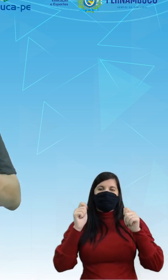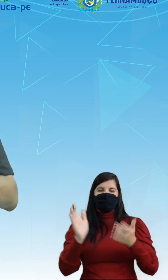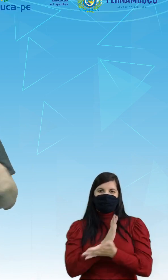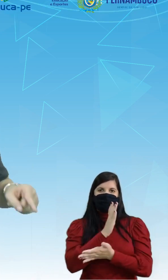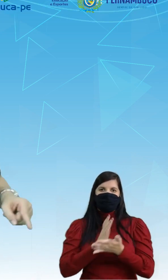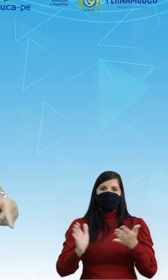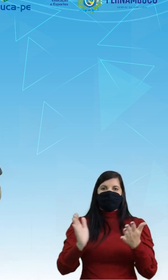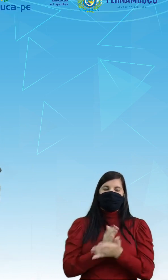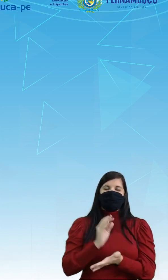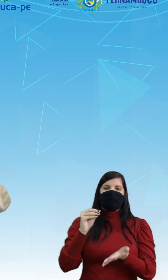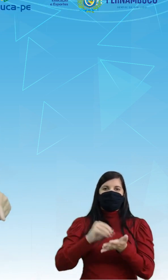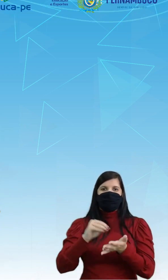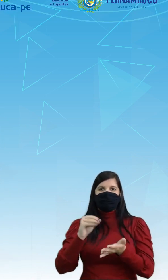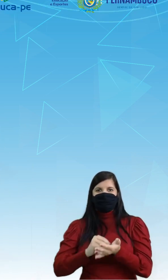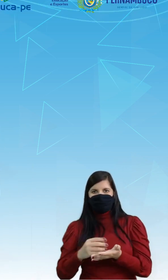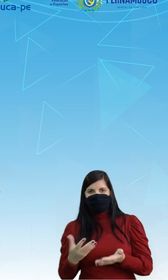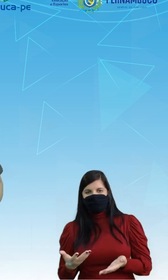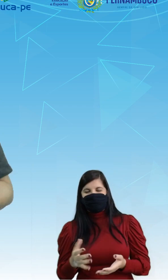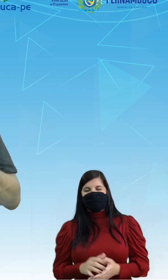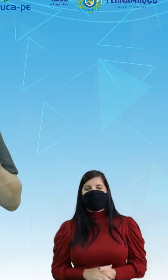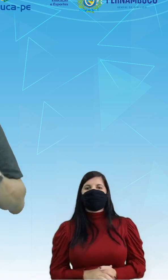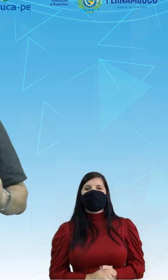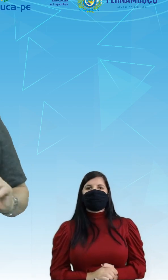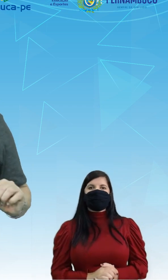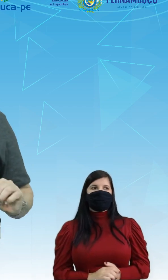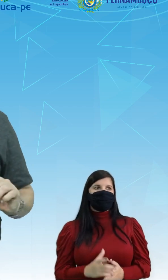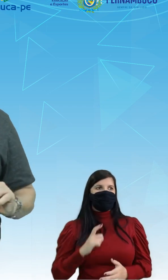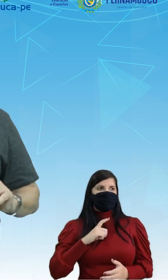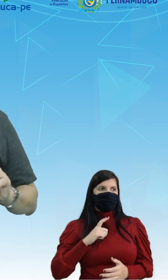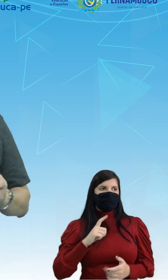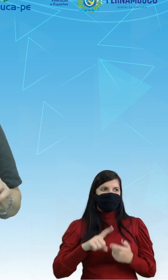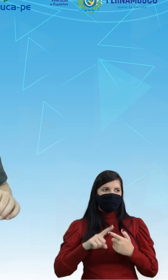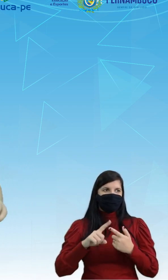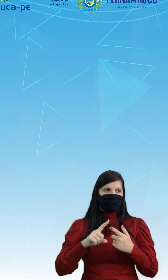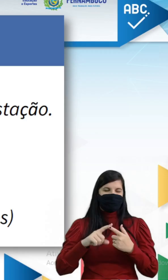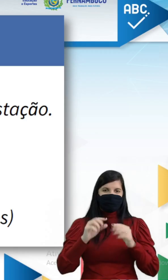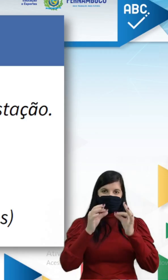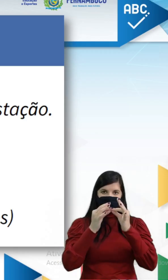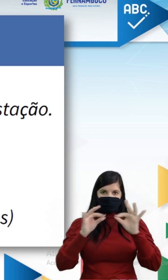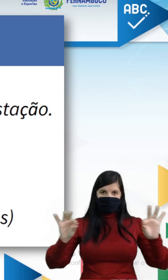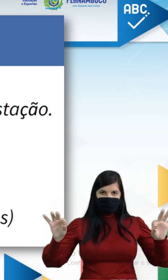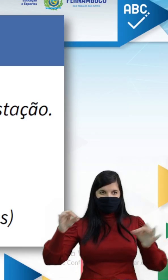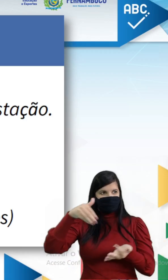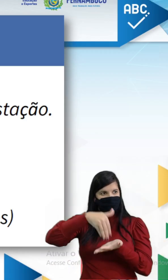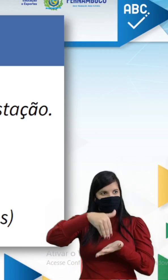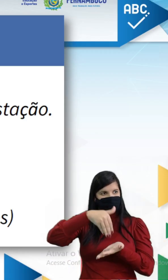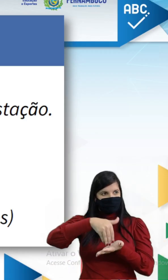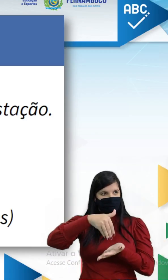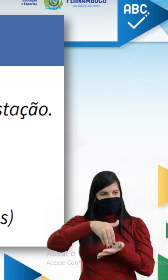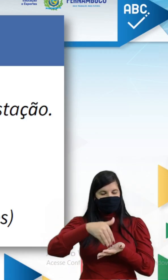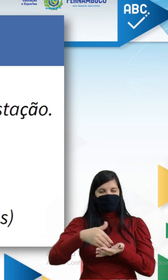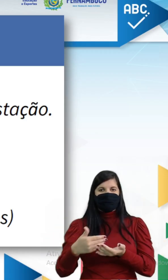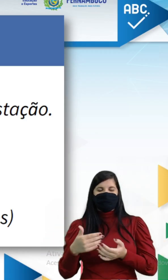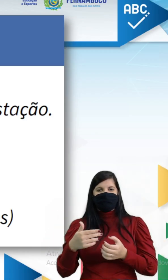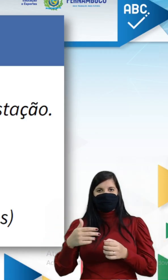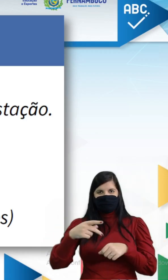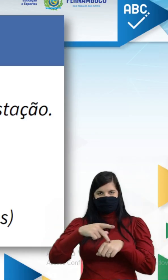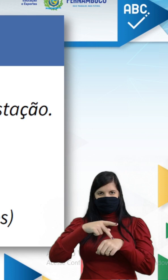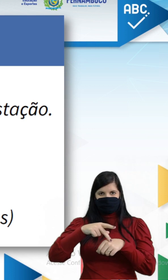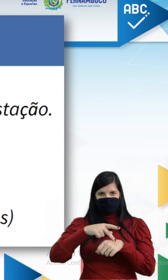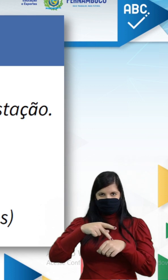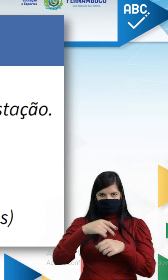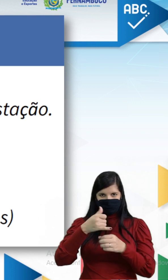que não são radicais. E aqui embaixo nós temos a última frase. Petrobras